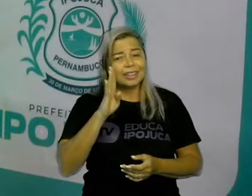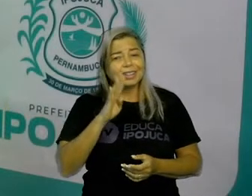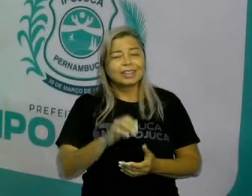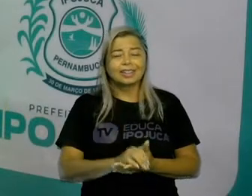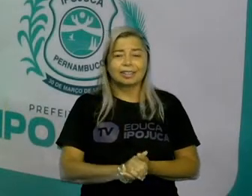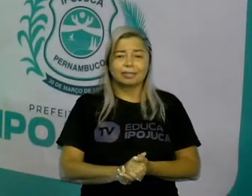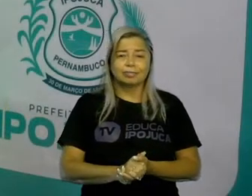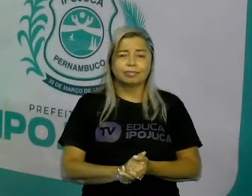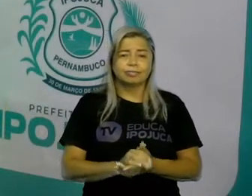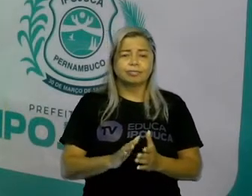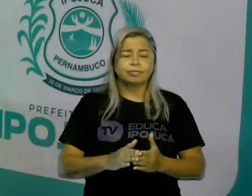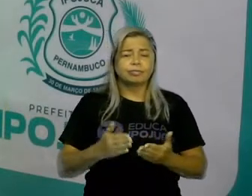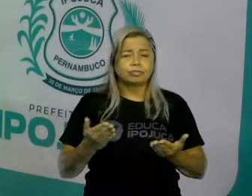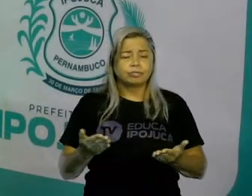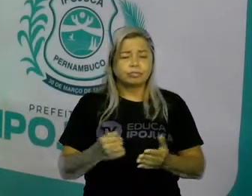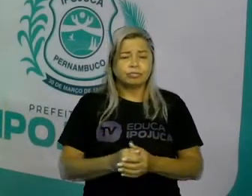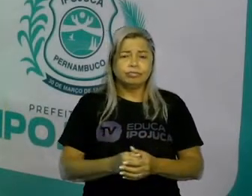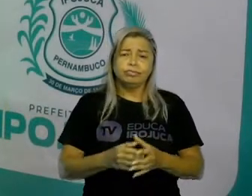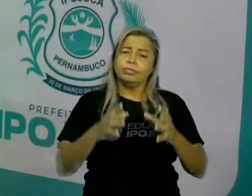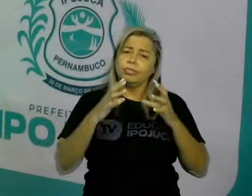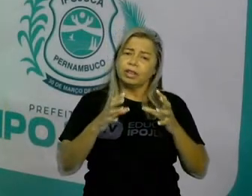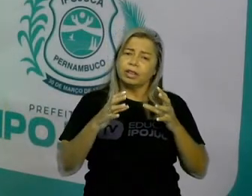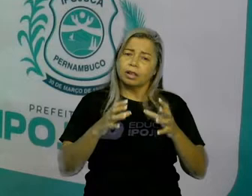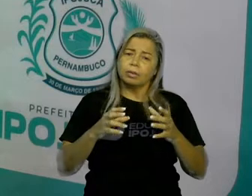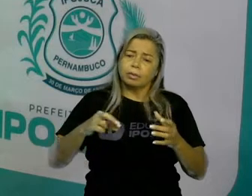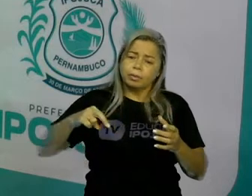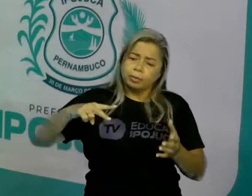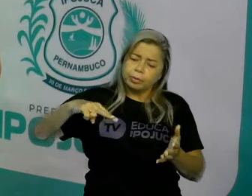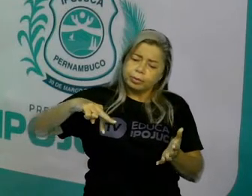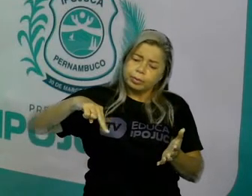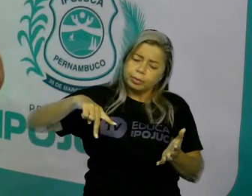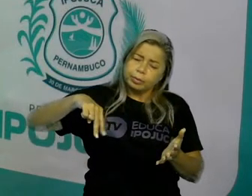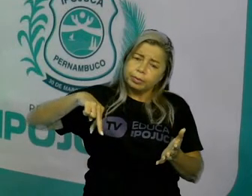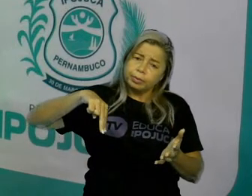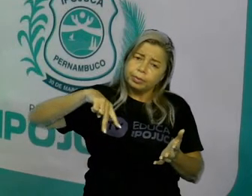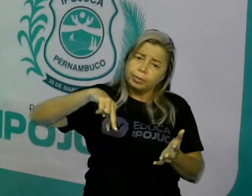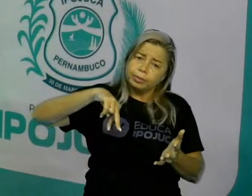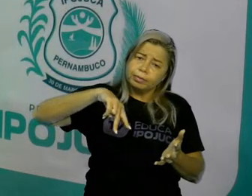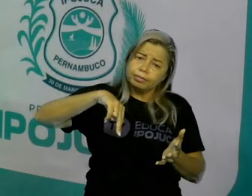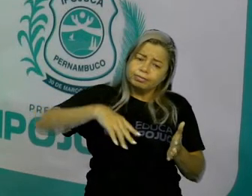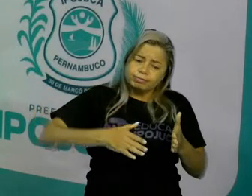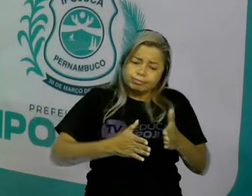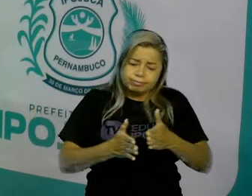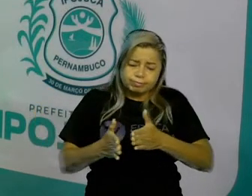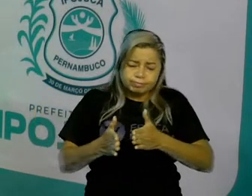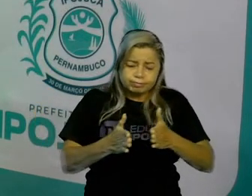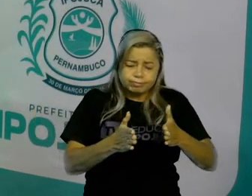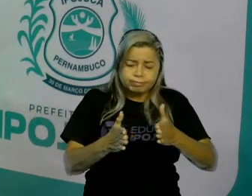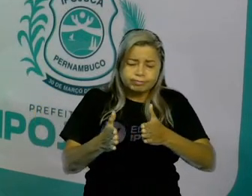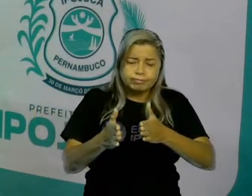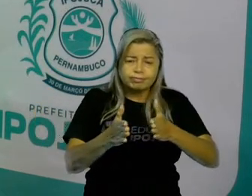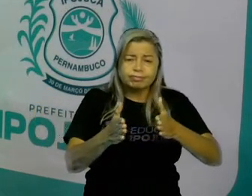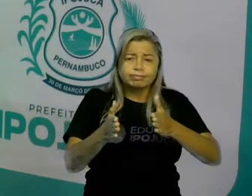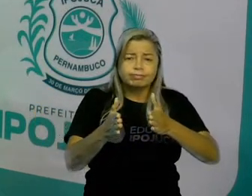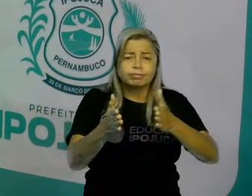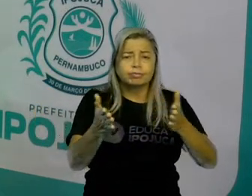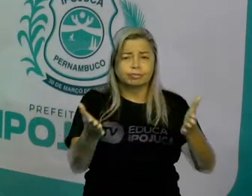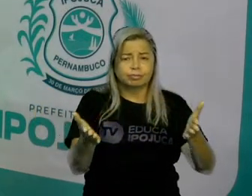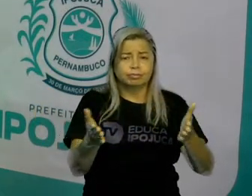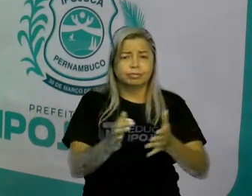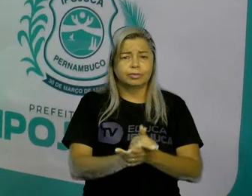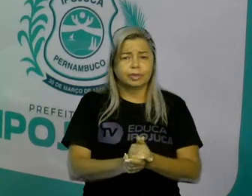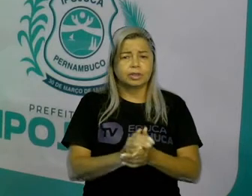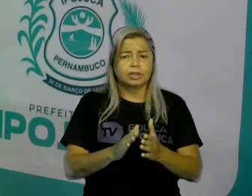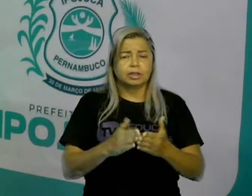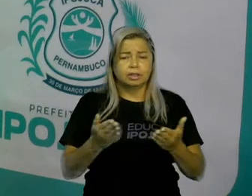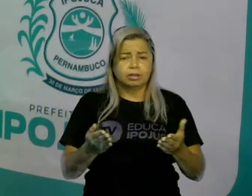o caminho que essa bola fez. Imagine o caminho que essa bola fez. Quando a bola